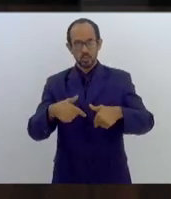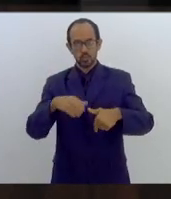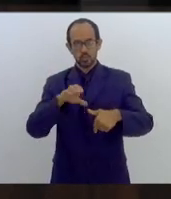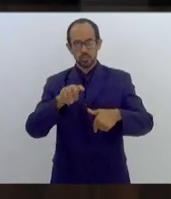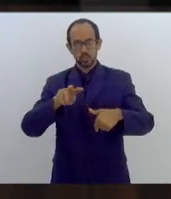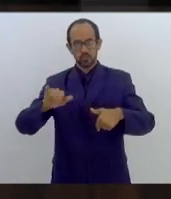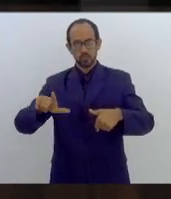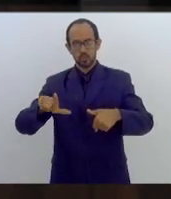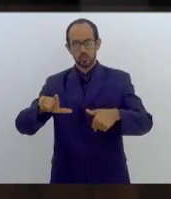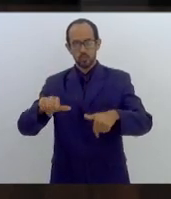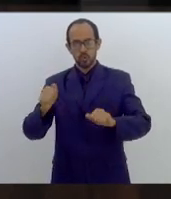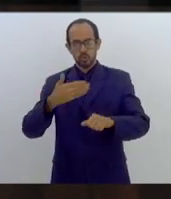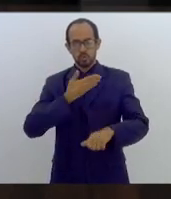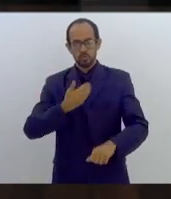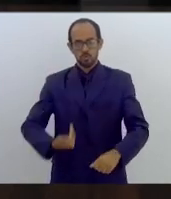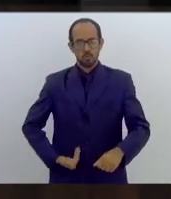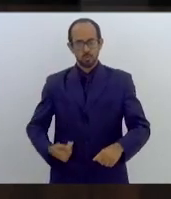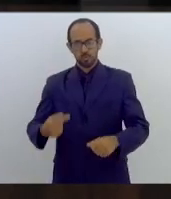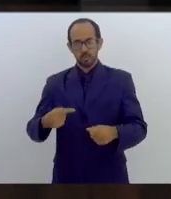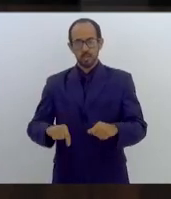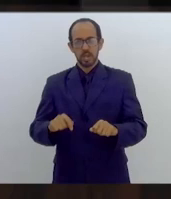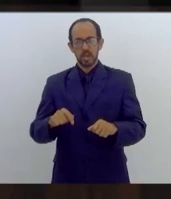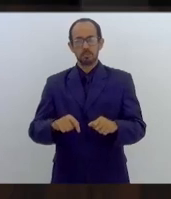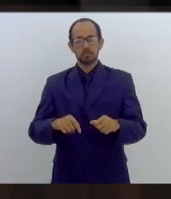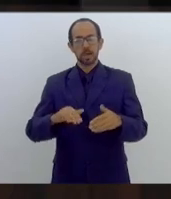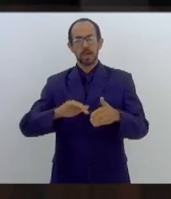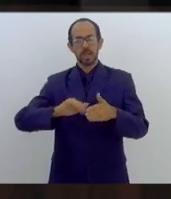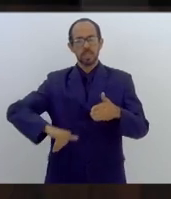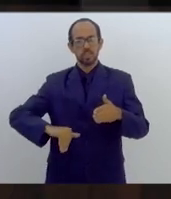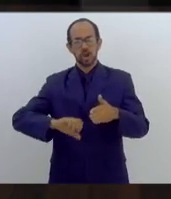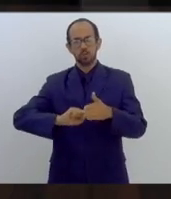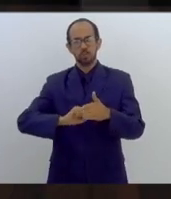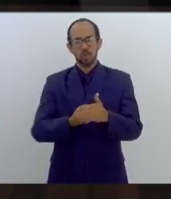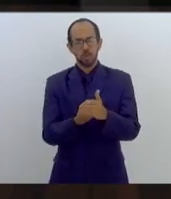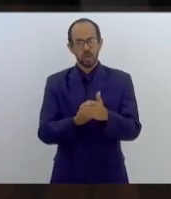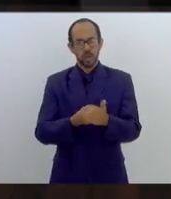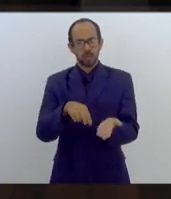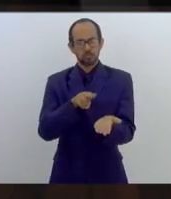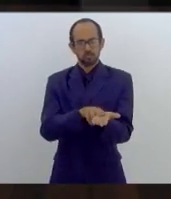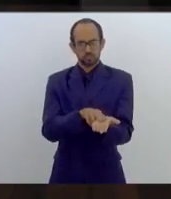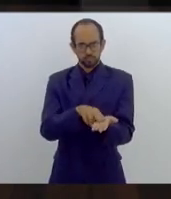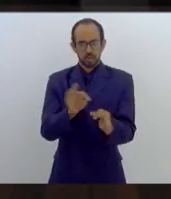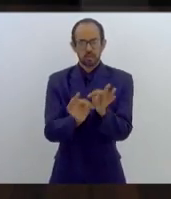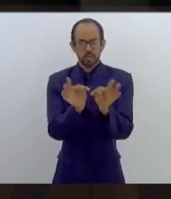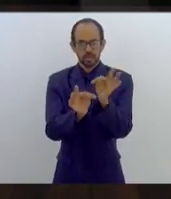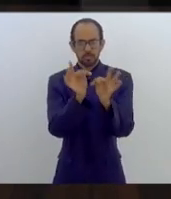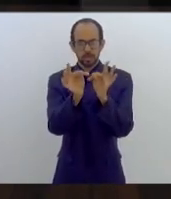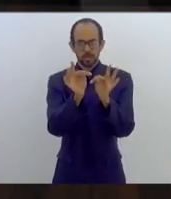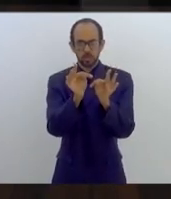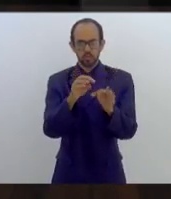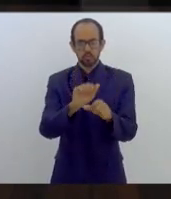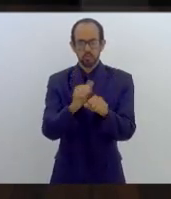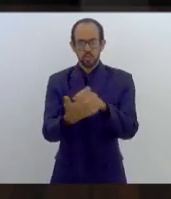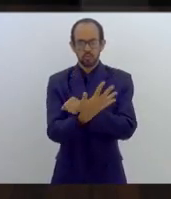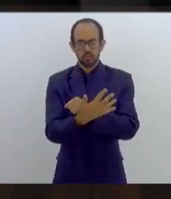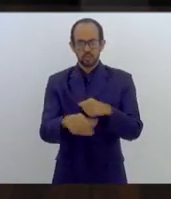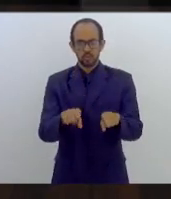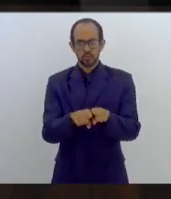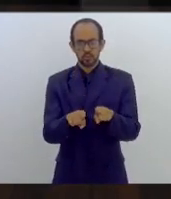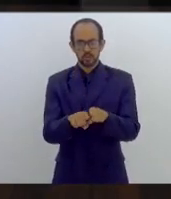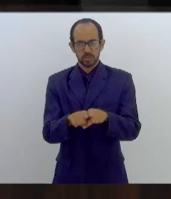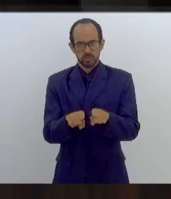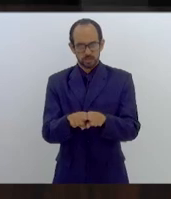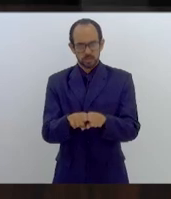a disponibilização de todos os leitos bloqueados nos hospitais federais para tratamento de Covid-19 e na ação de descumprimento de